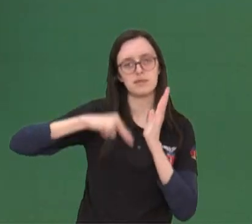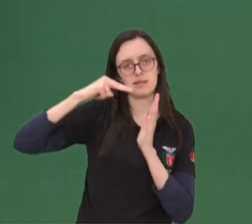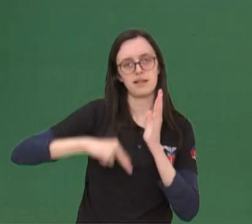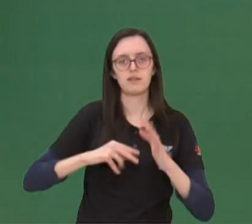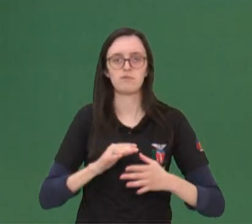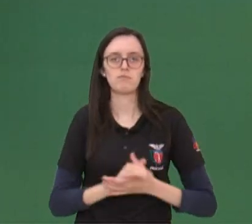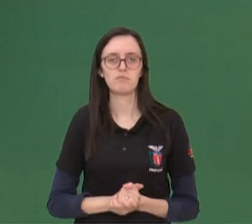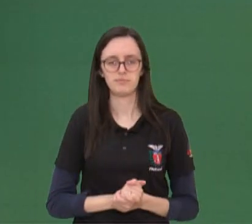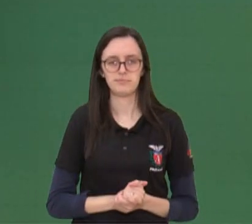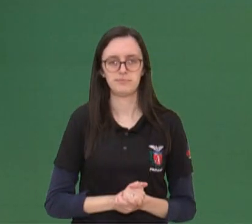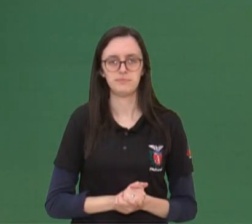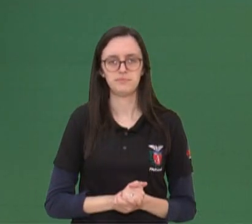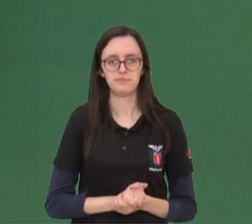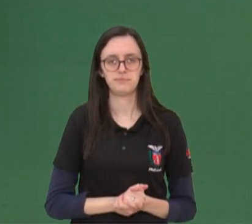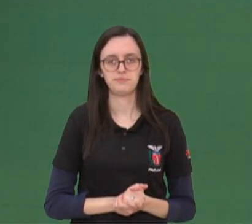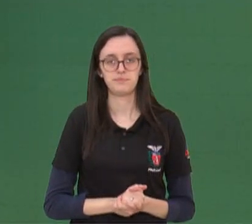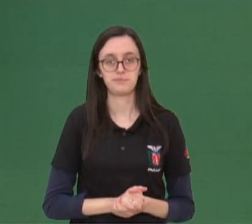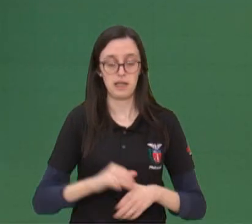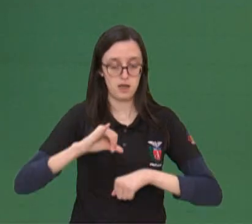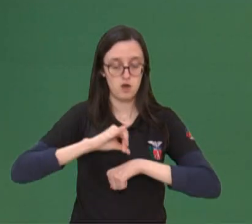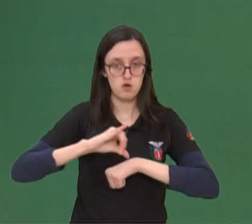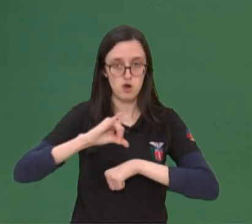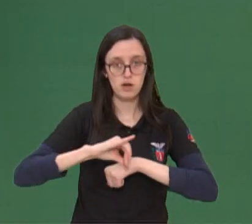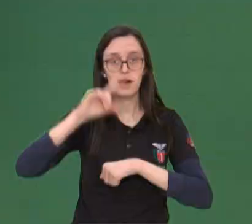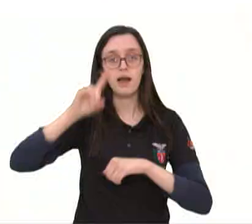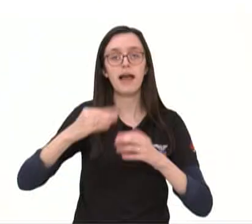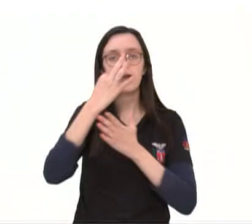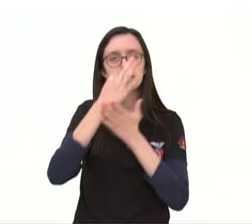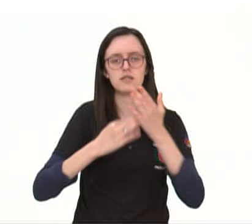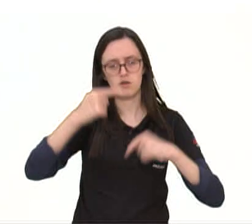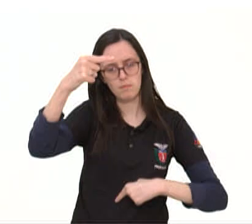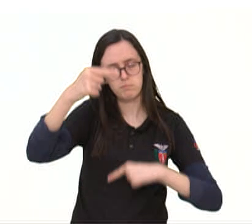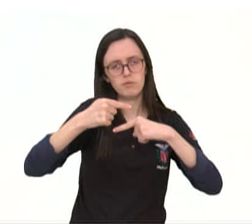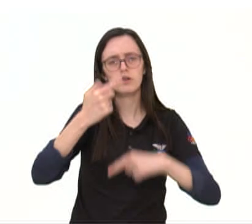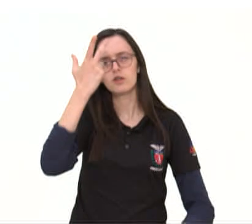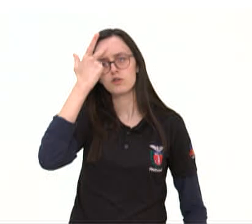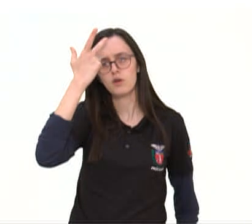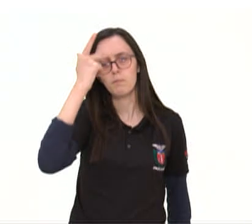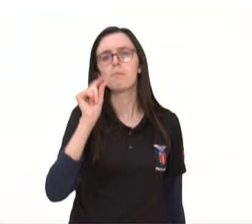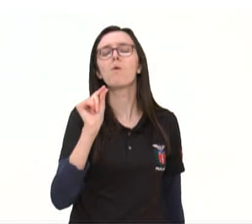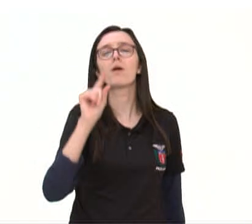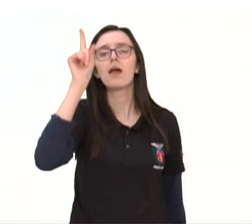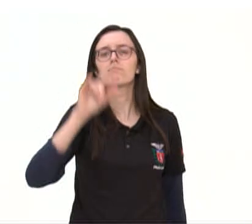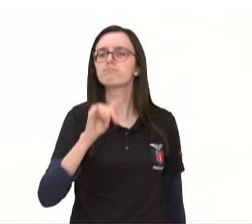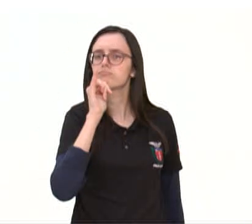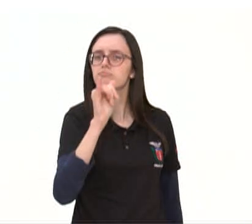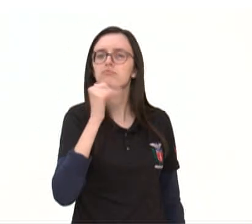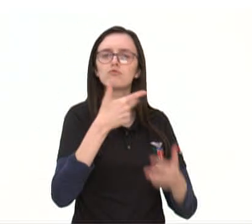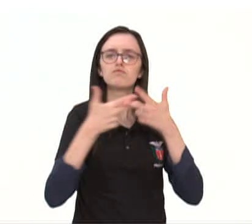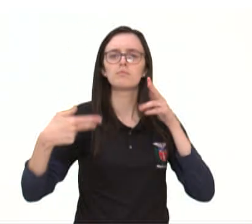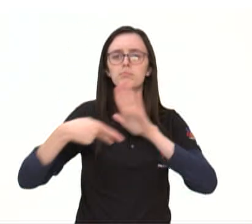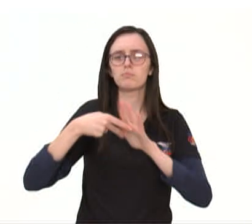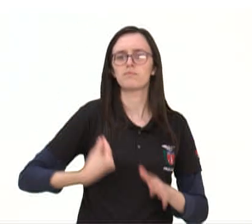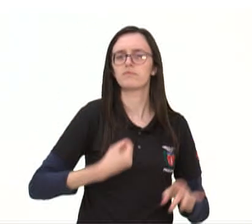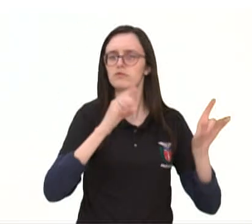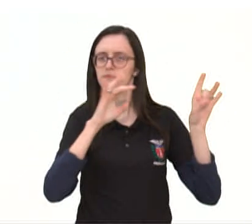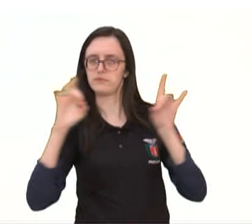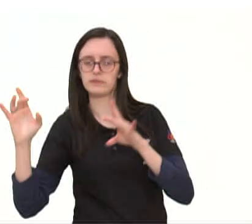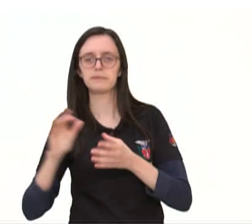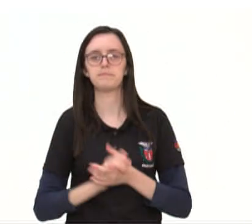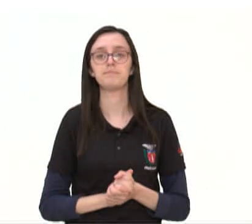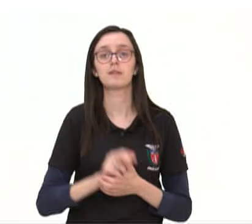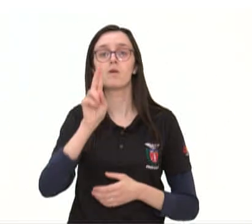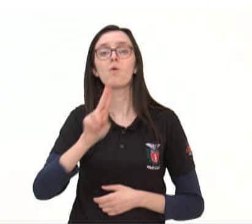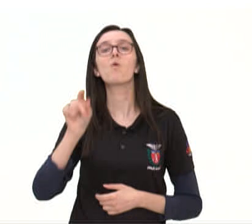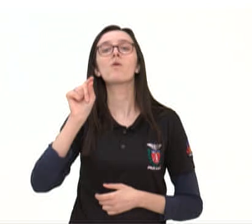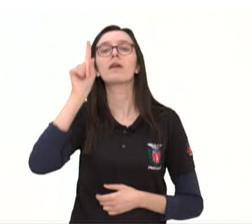leitor. A crônica é um texto curto que normalmente narra fatos do cotidiano, utilizando-se